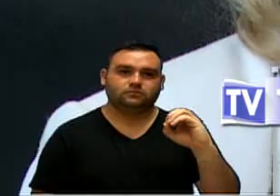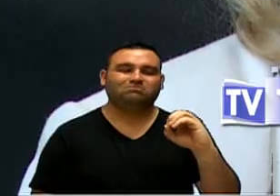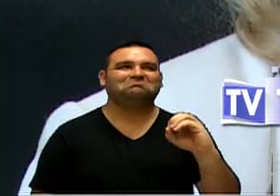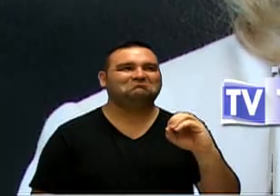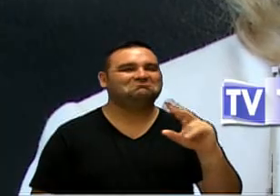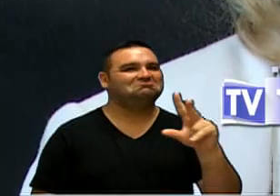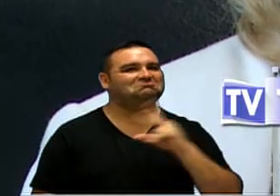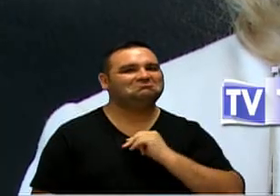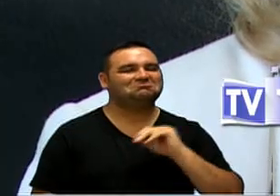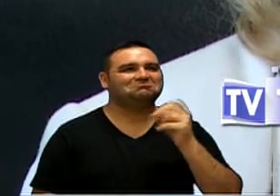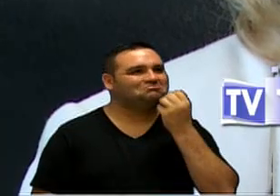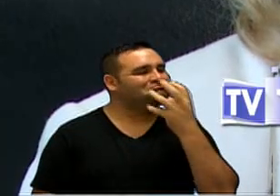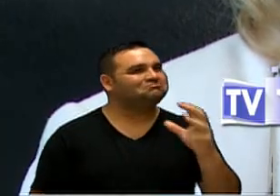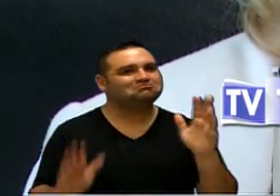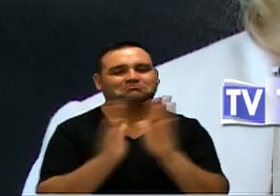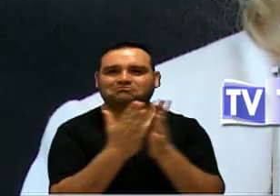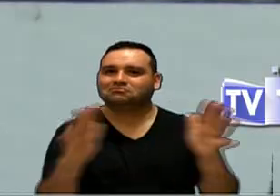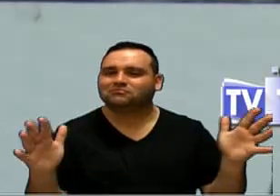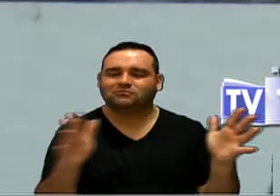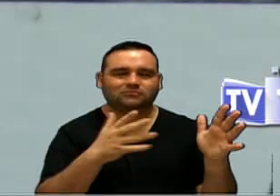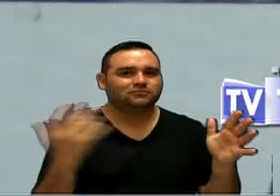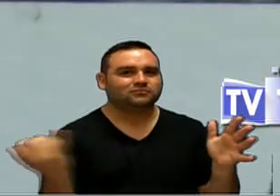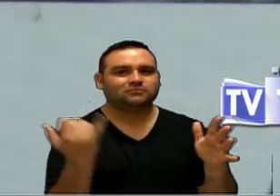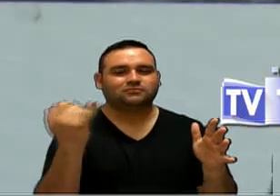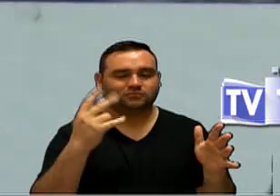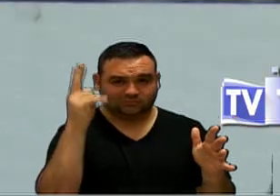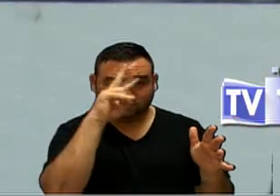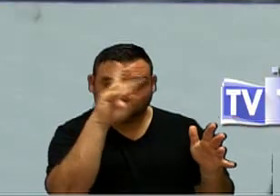Poxa, fantástico, né? Histórico para a gente.